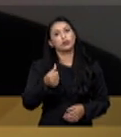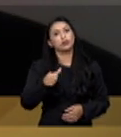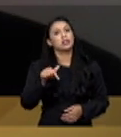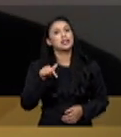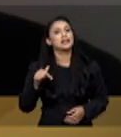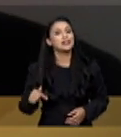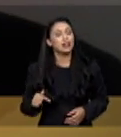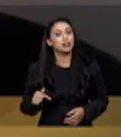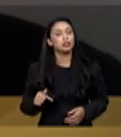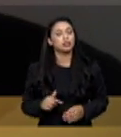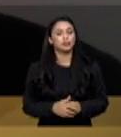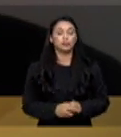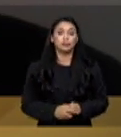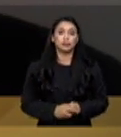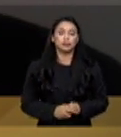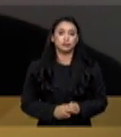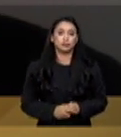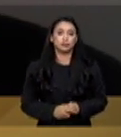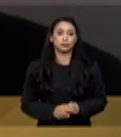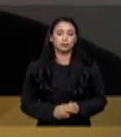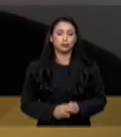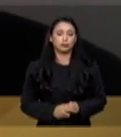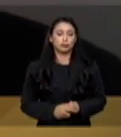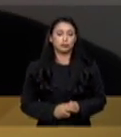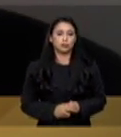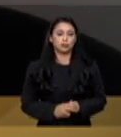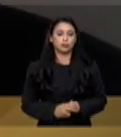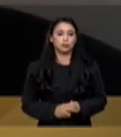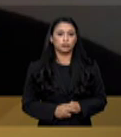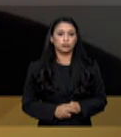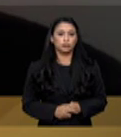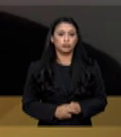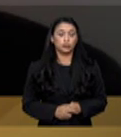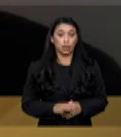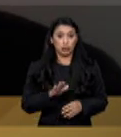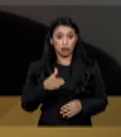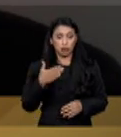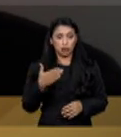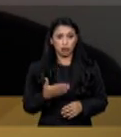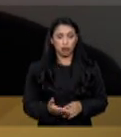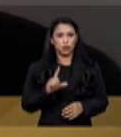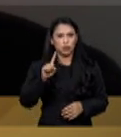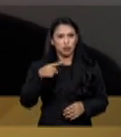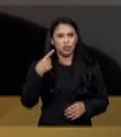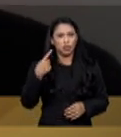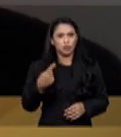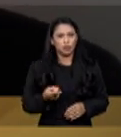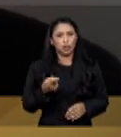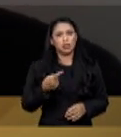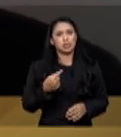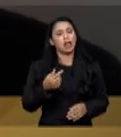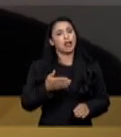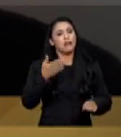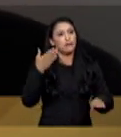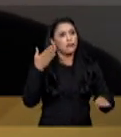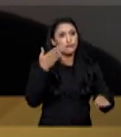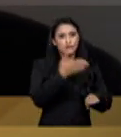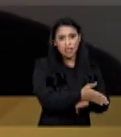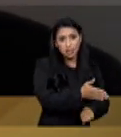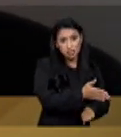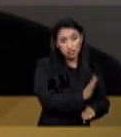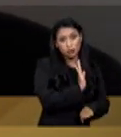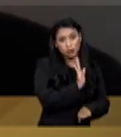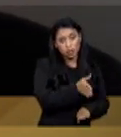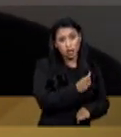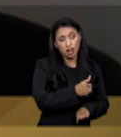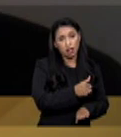2017. Em deliberação, em pauta, julgamento na qual, conjunto, neste ponto agravo, específico, corpus, restei vencido, o tribunal